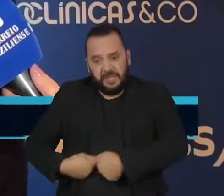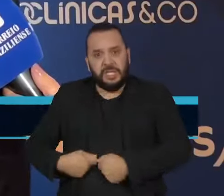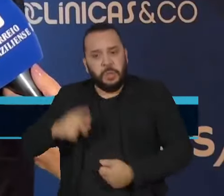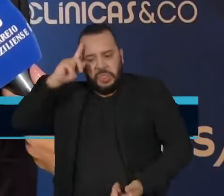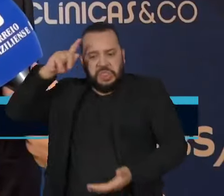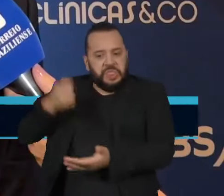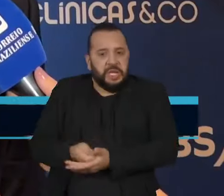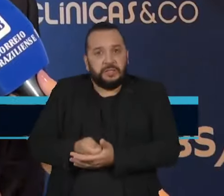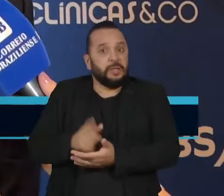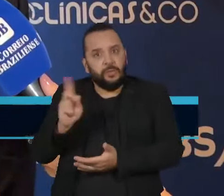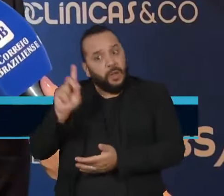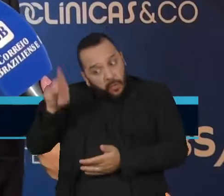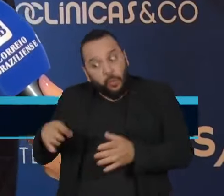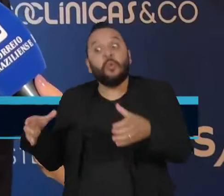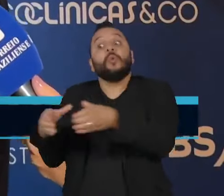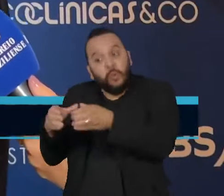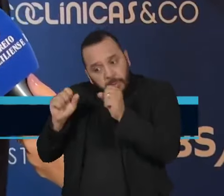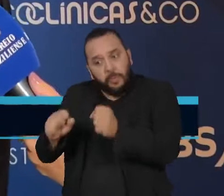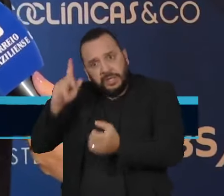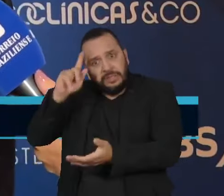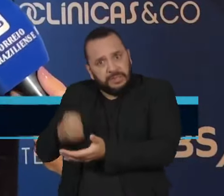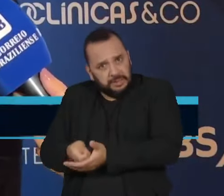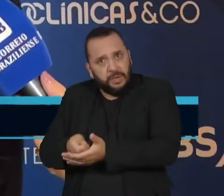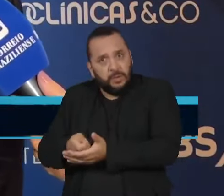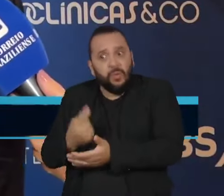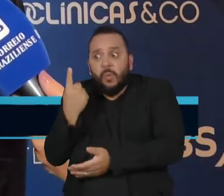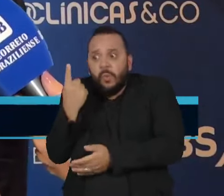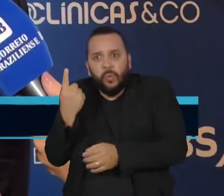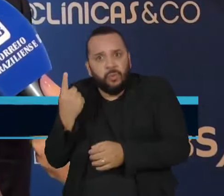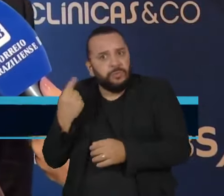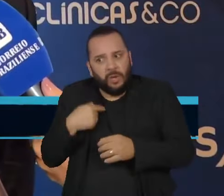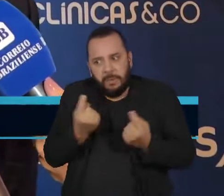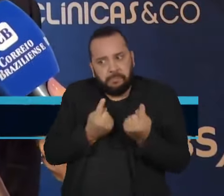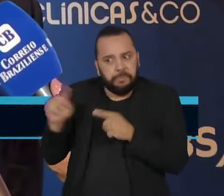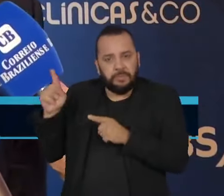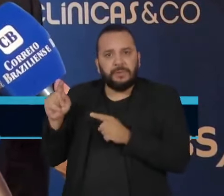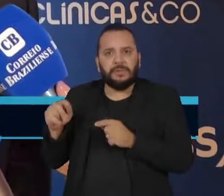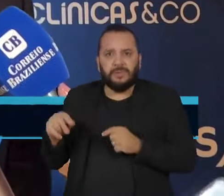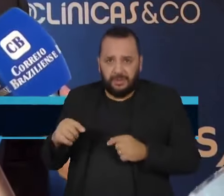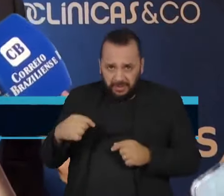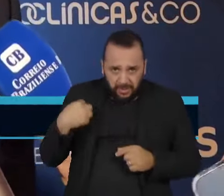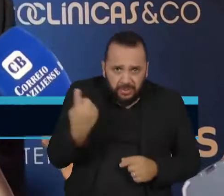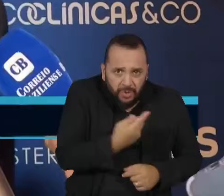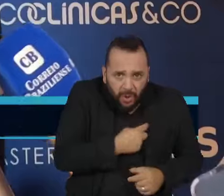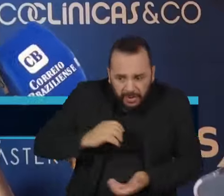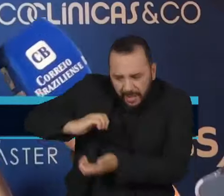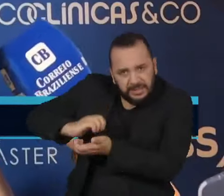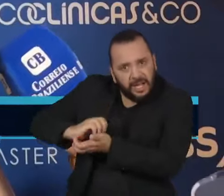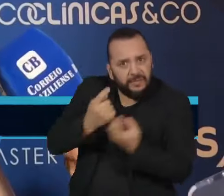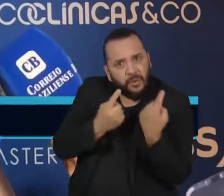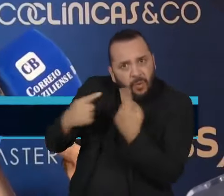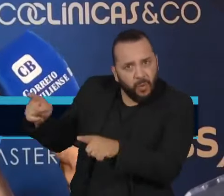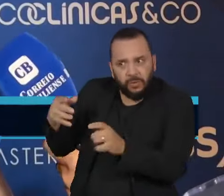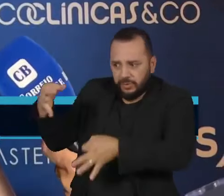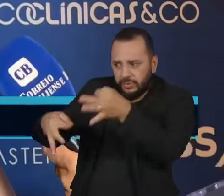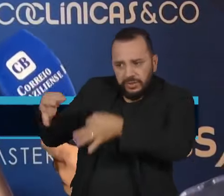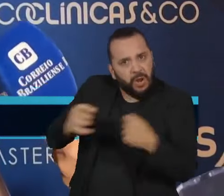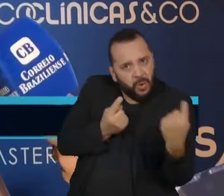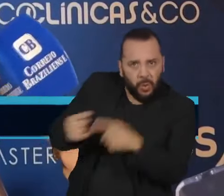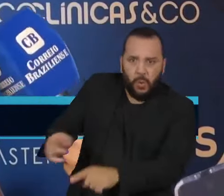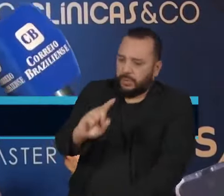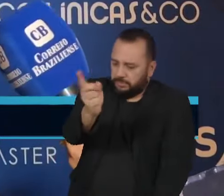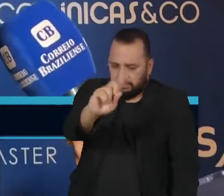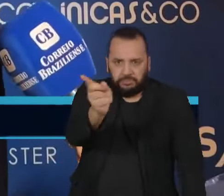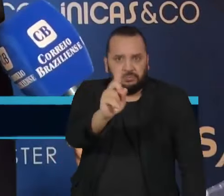está longe de ser qualquer tipo de revanchismo, de retaliação ou de afronta ao Supremo Tribunal Federal ou ao Poder Judiciário. Eu não me permitiria isso. Eu tenho